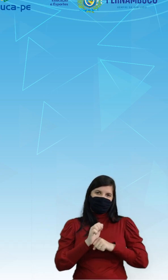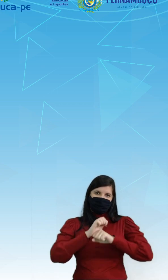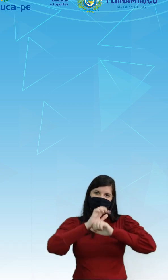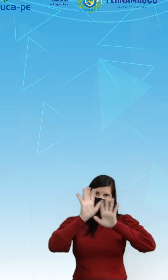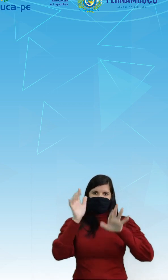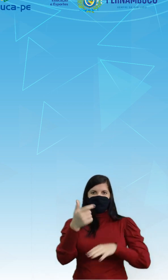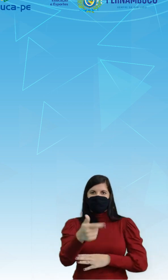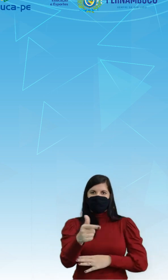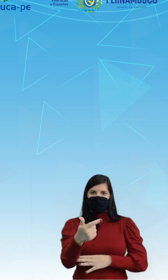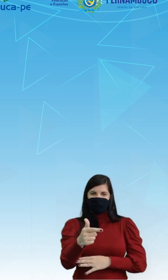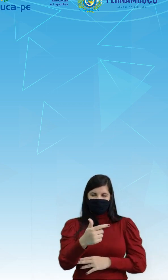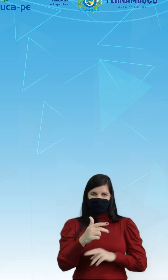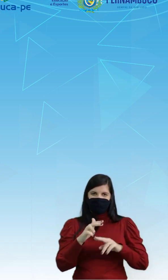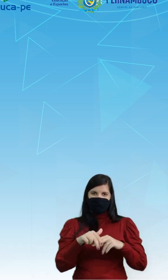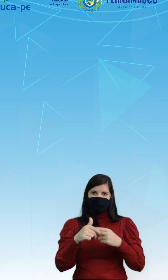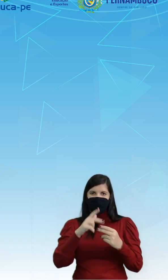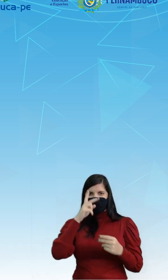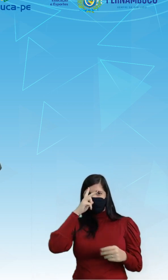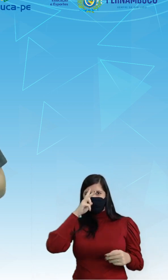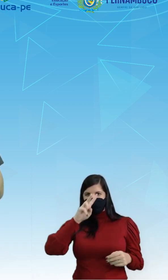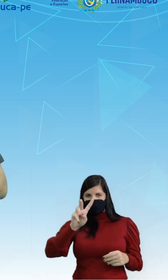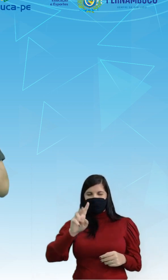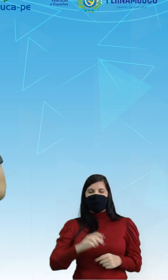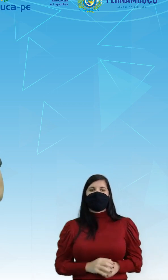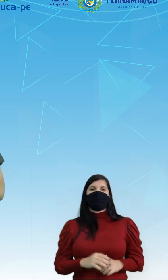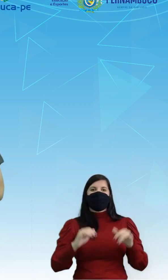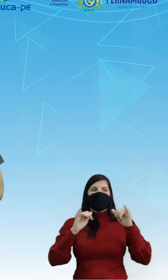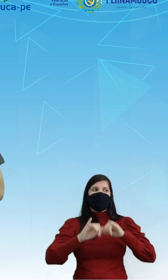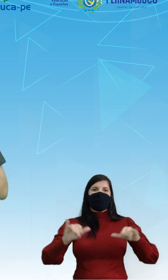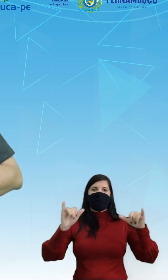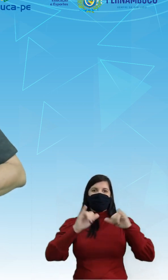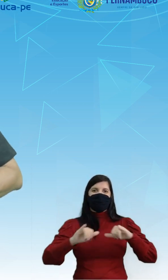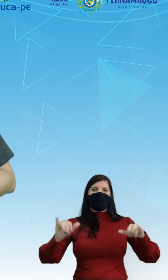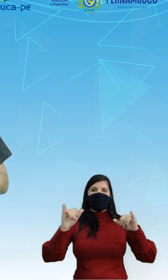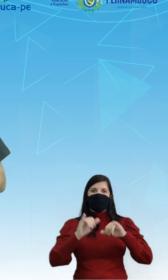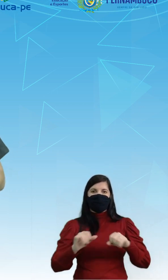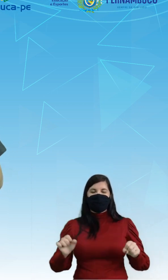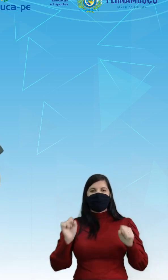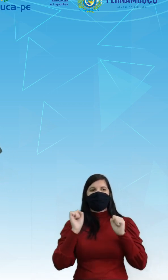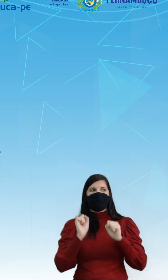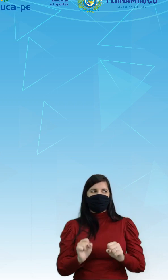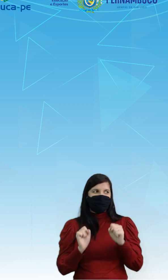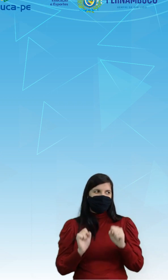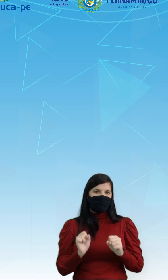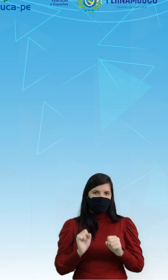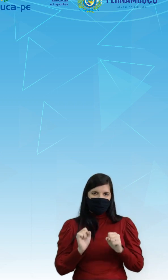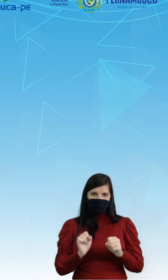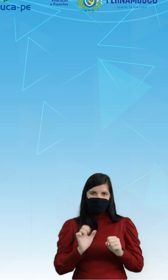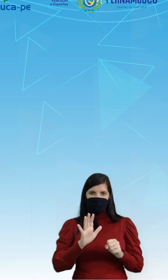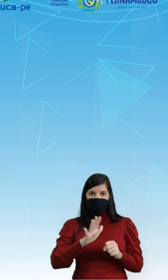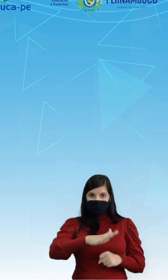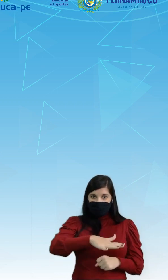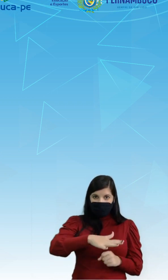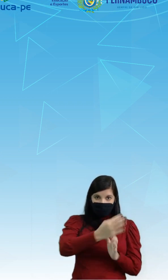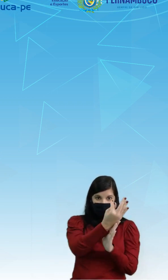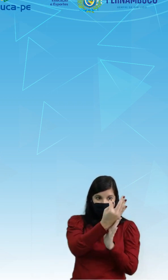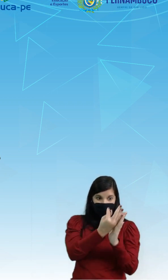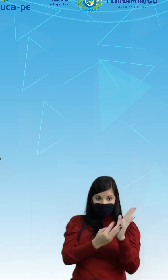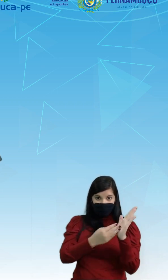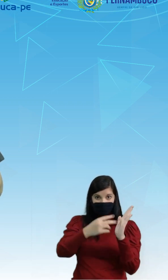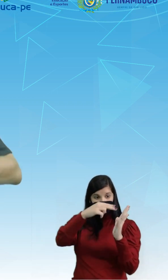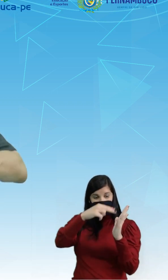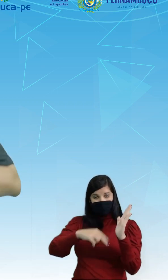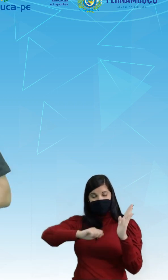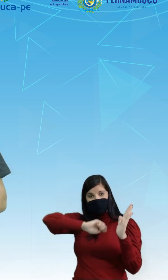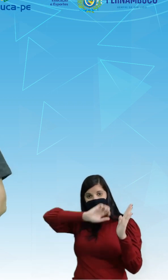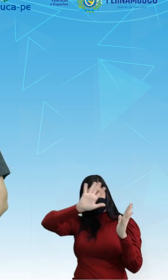lembrar, justamente como falamos aqui, que as informações elas podem estar na superfície do texto,